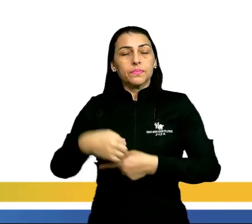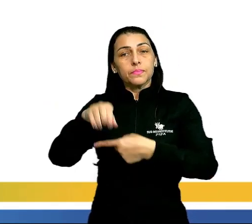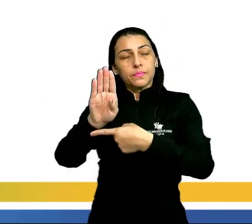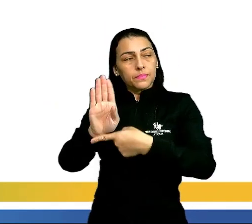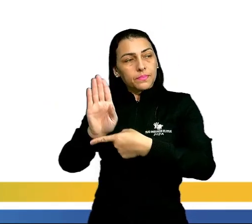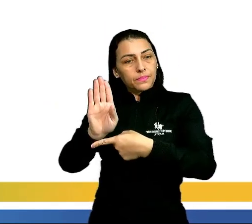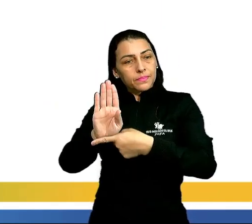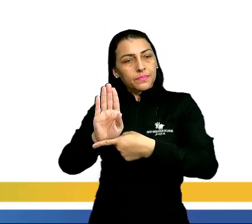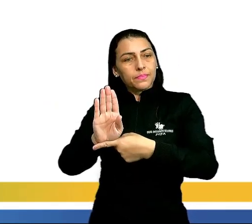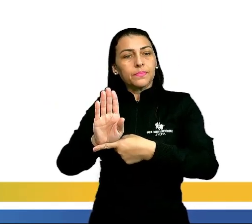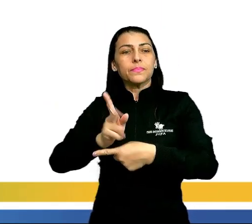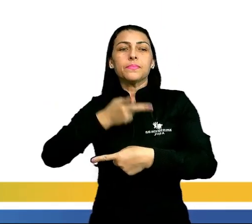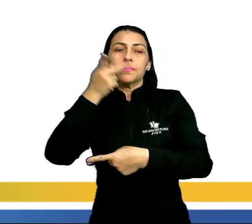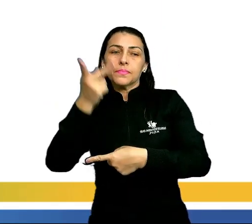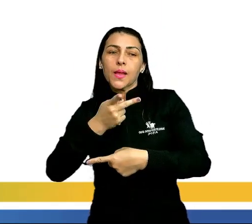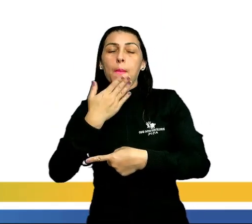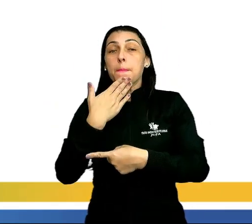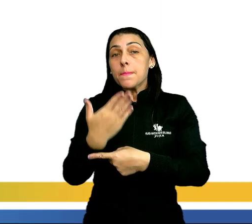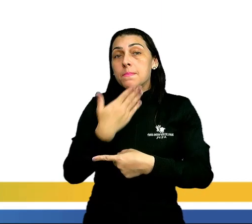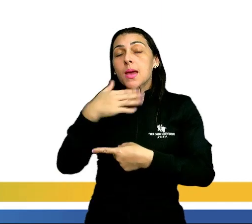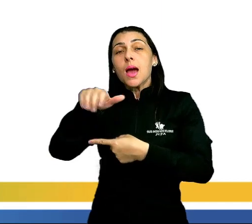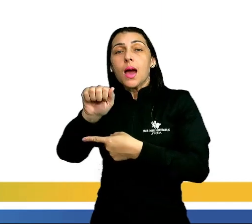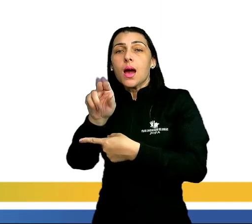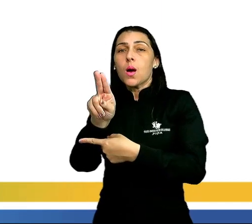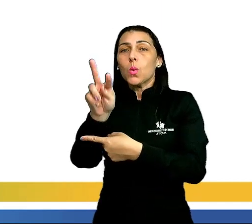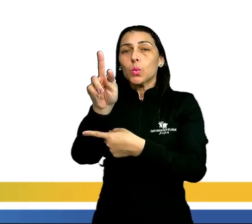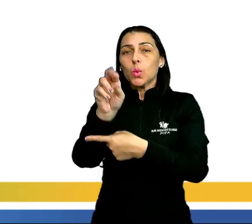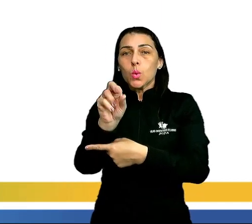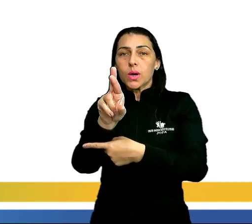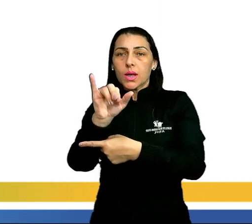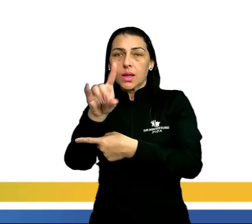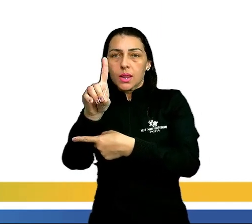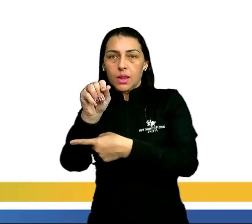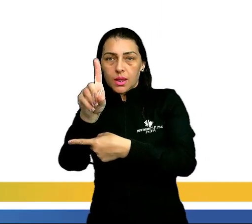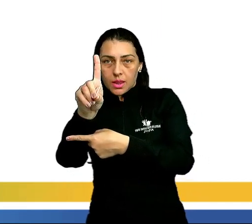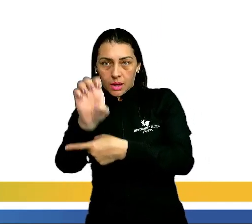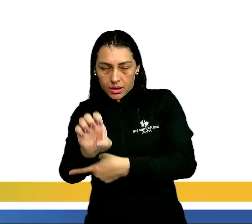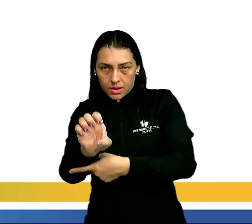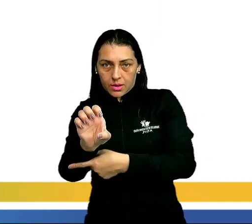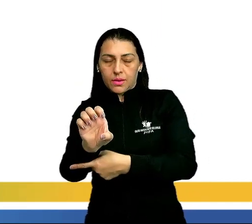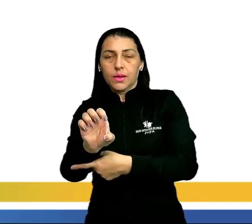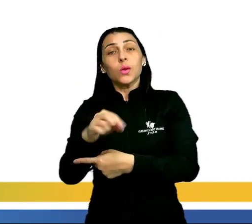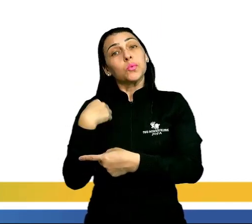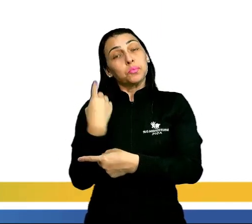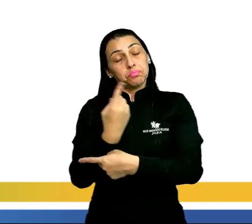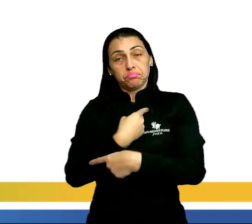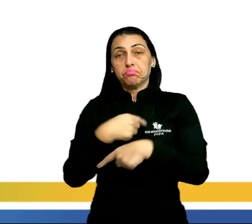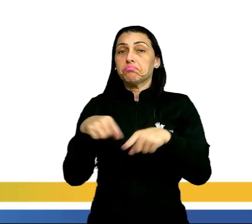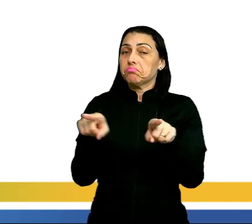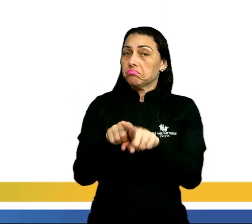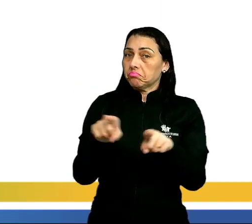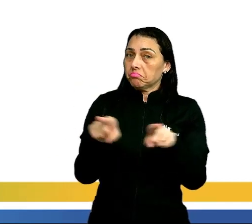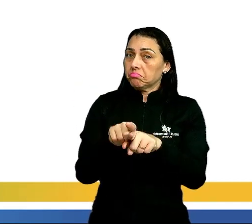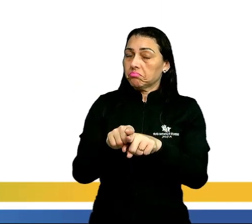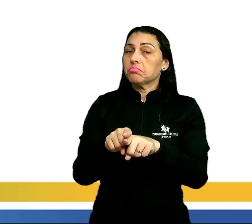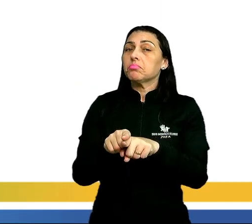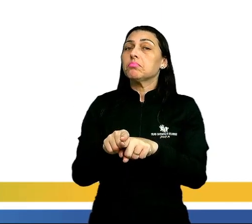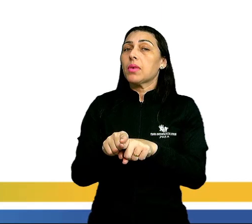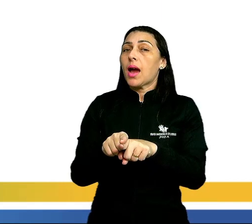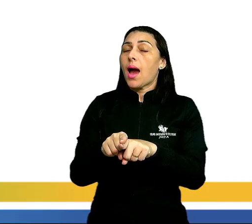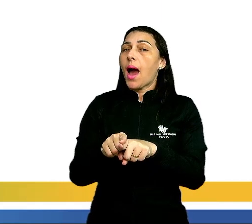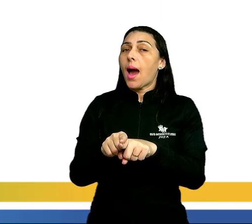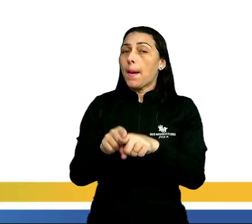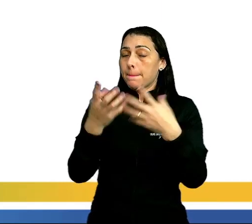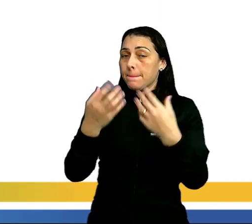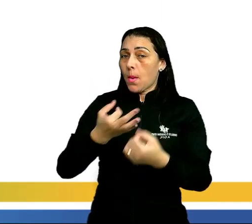certa é uma falácia de apelo à autoridade. E muitas vezes nós até, para defender um ponto de